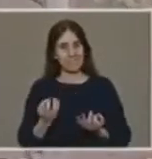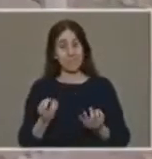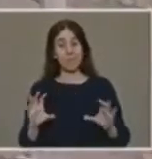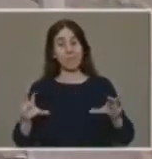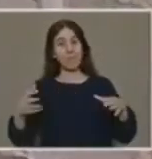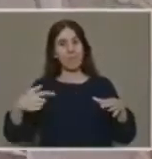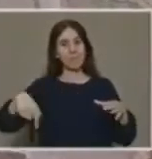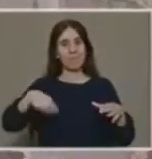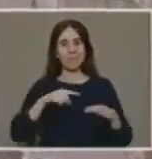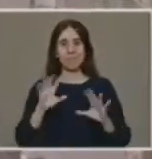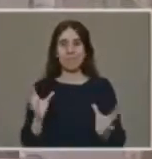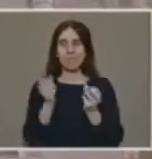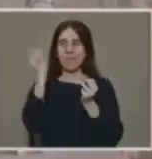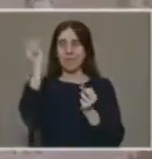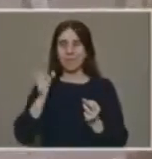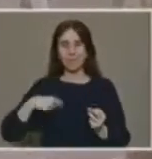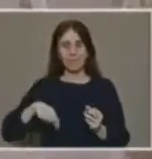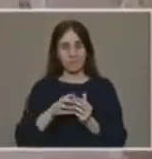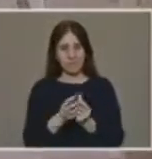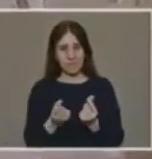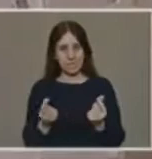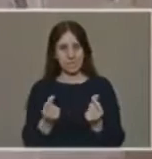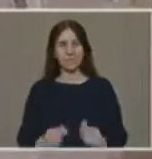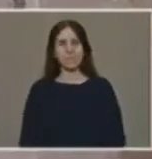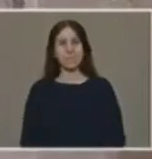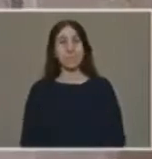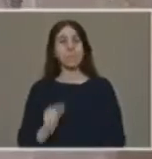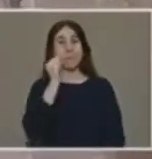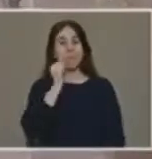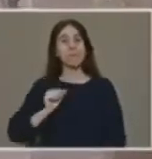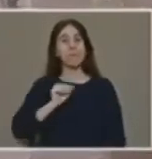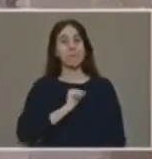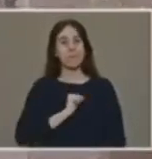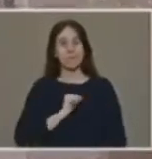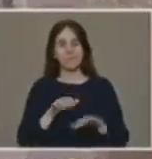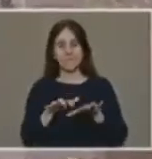comunidade animada pelo Salvador, rezamos: Pai nosso,